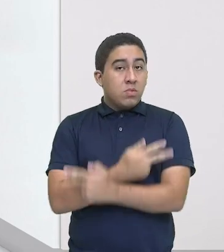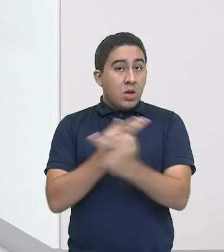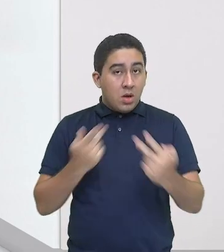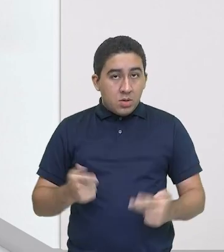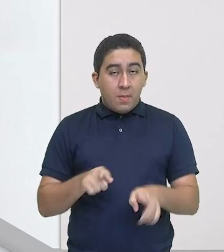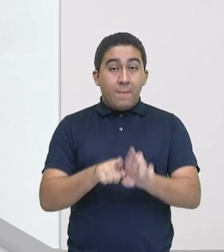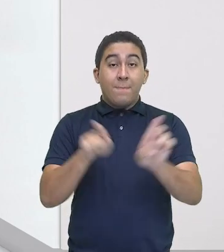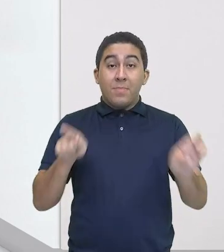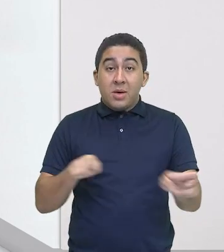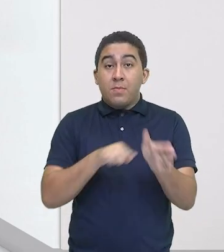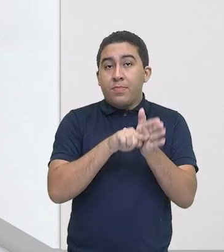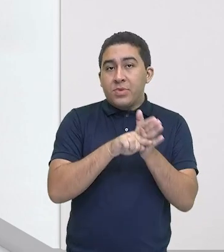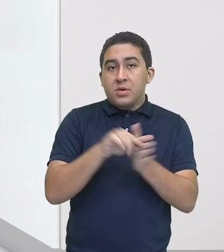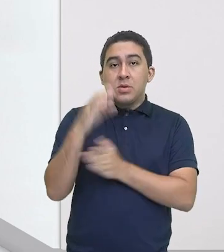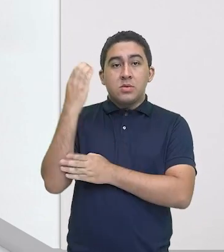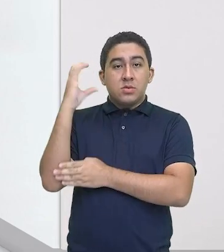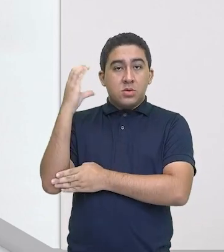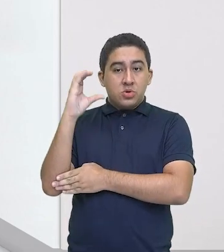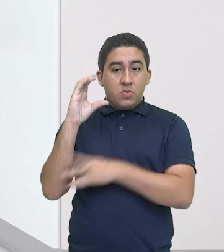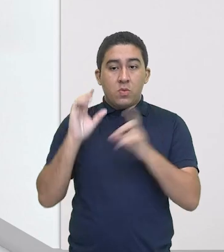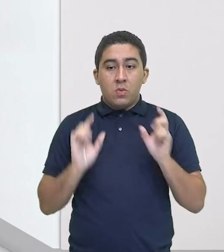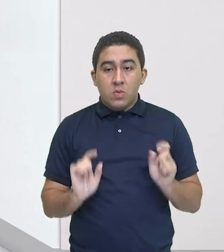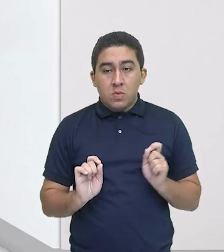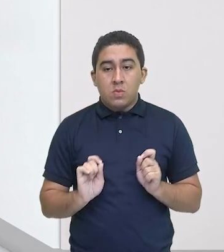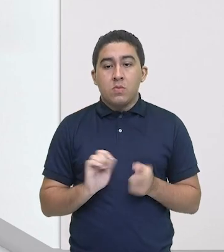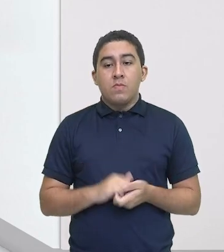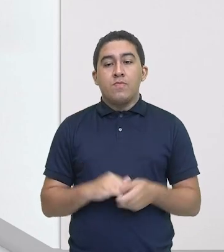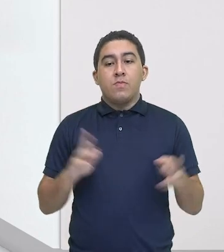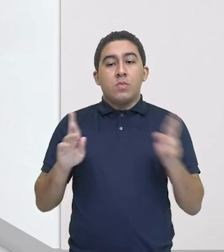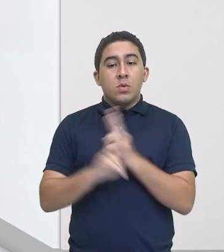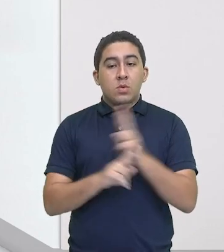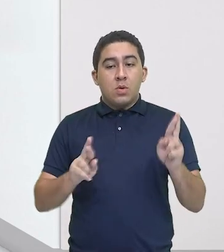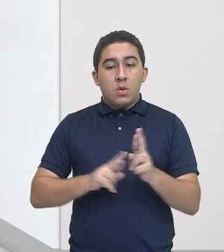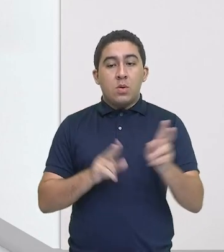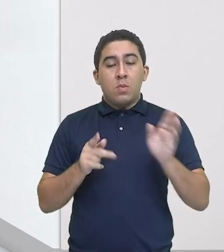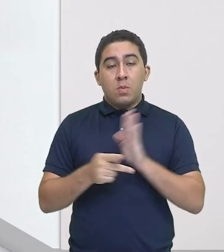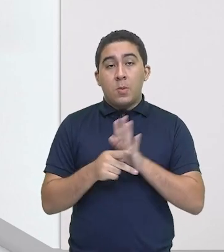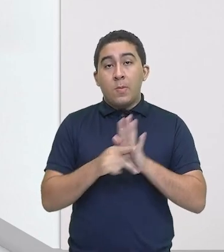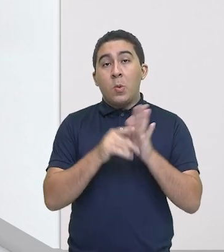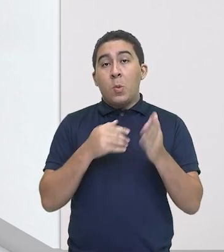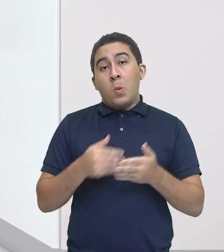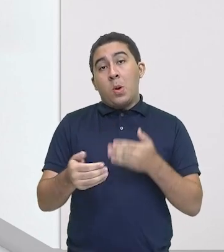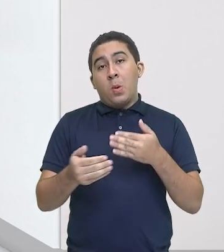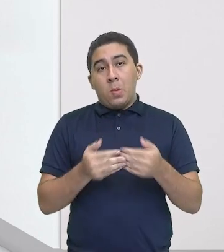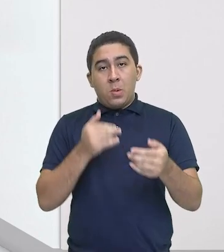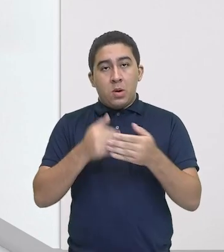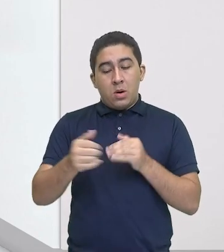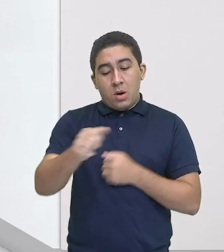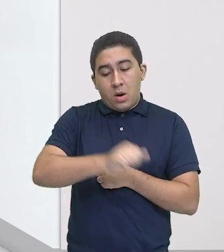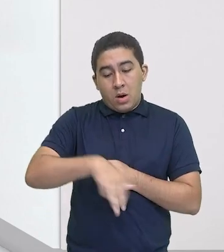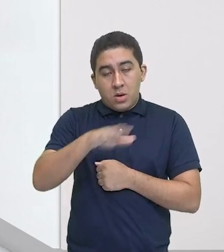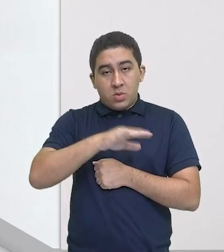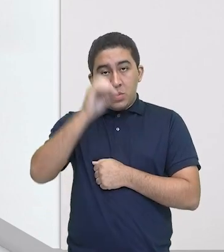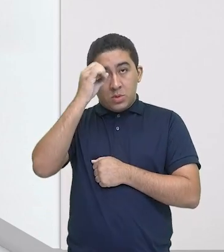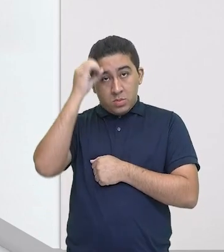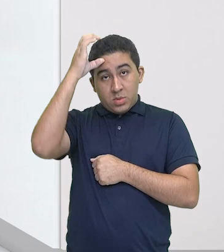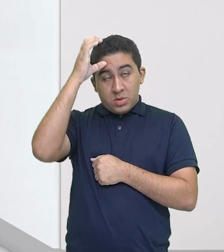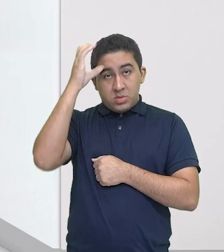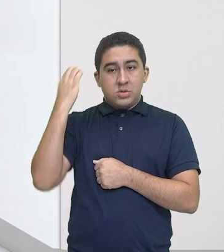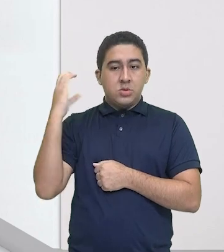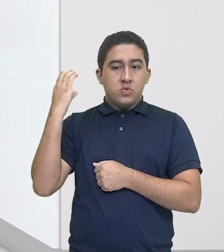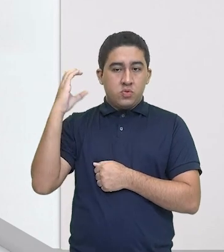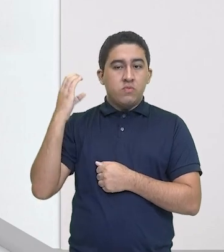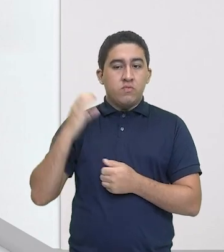científica, investigação científica, ela está relacionada a qualquer área do conhecimento